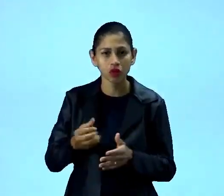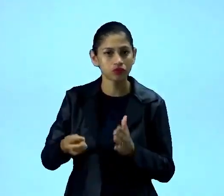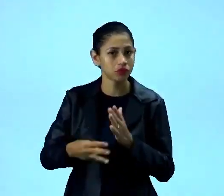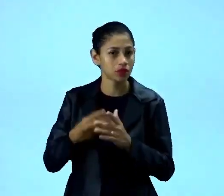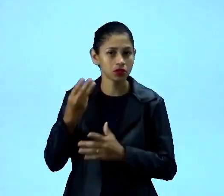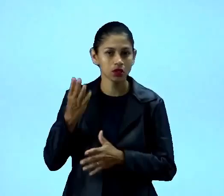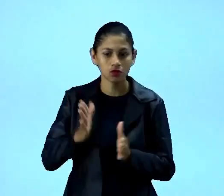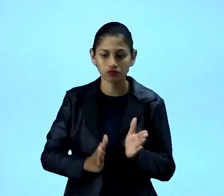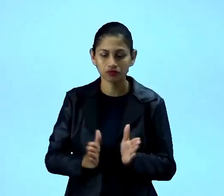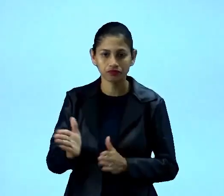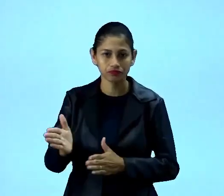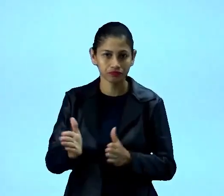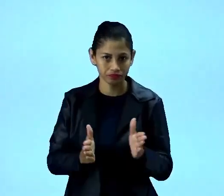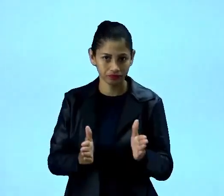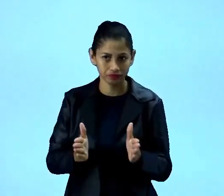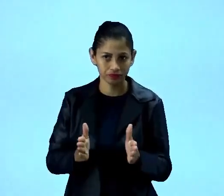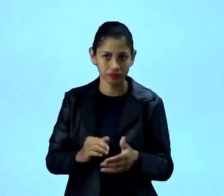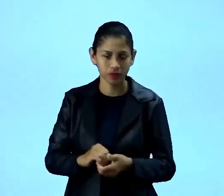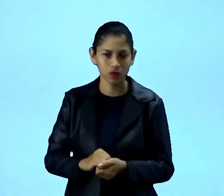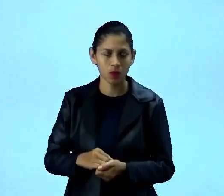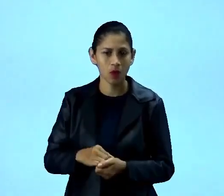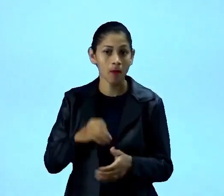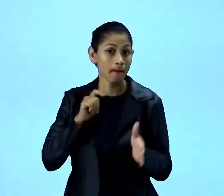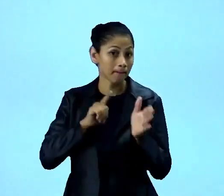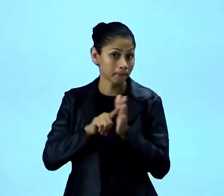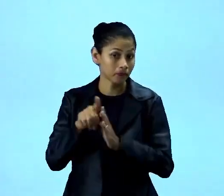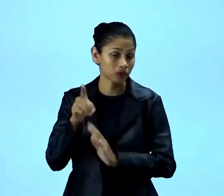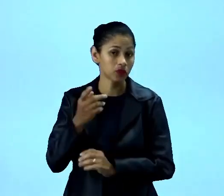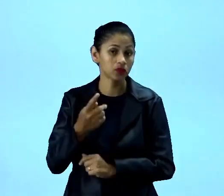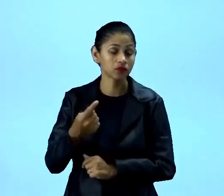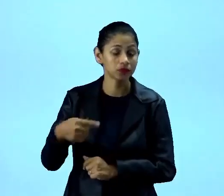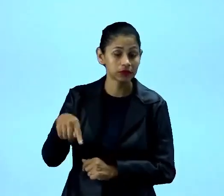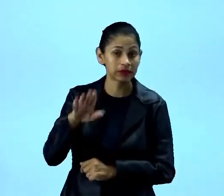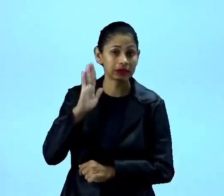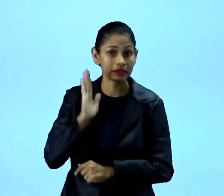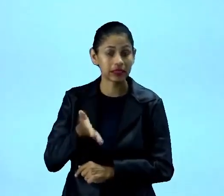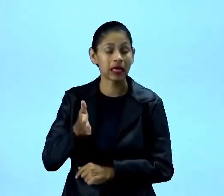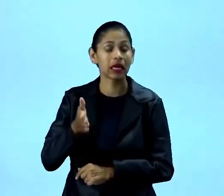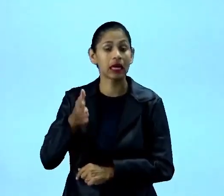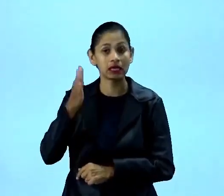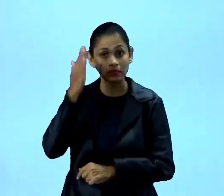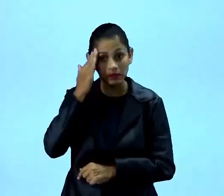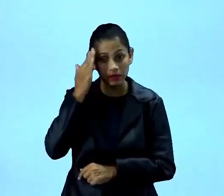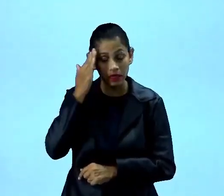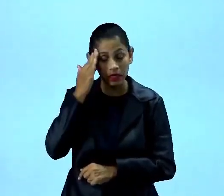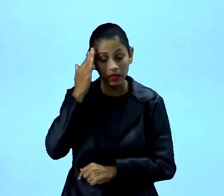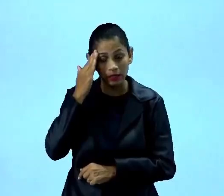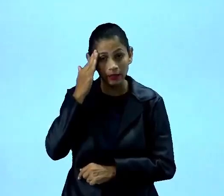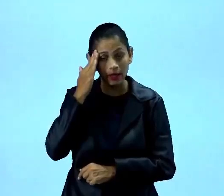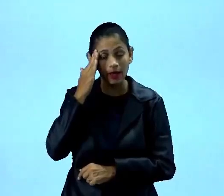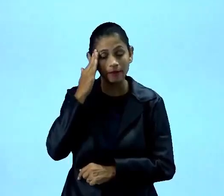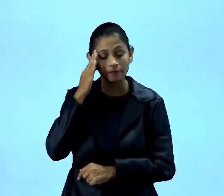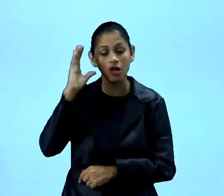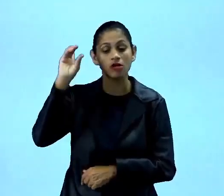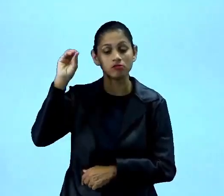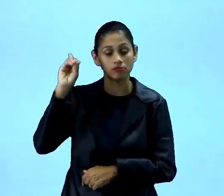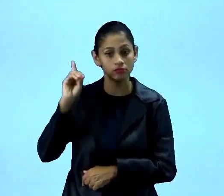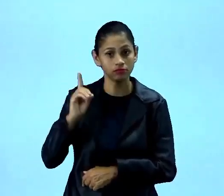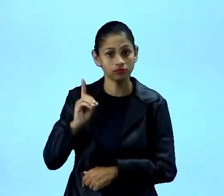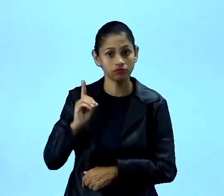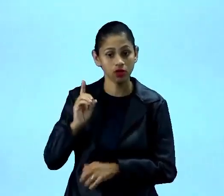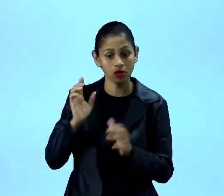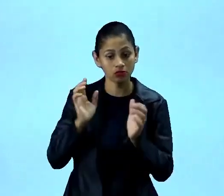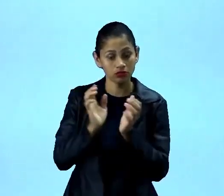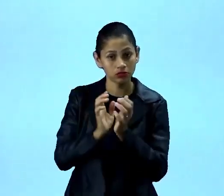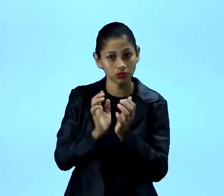Então, quando perguntarem, vocês já sabem, o nazismo é um regime totalitário de extrema direita.